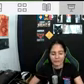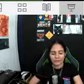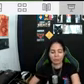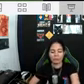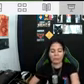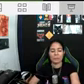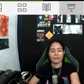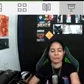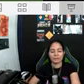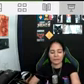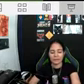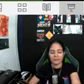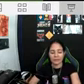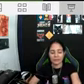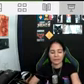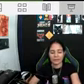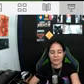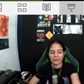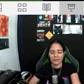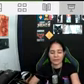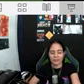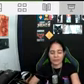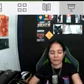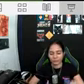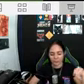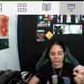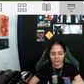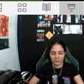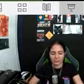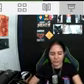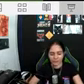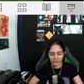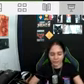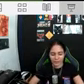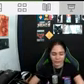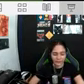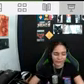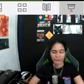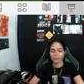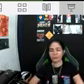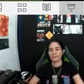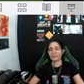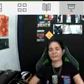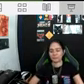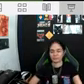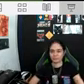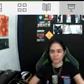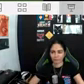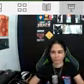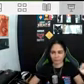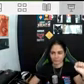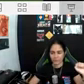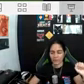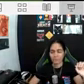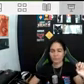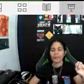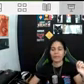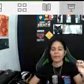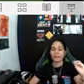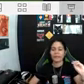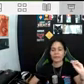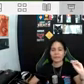Outro exemplo, se vocês forem, por exemplo, quem trabalha verificando pressão,